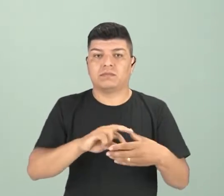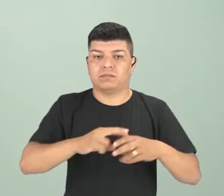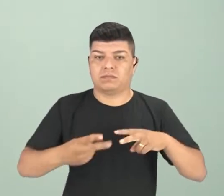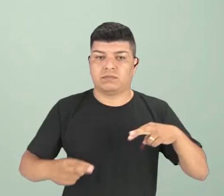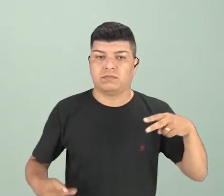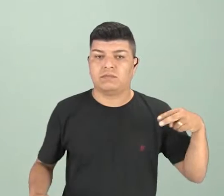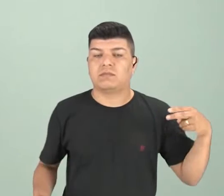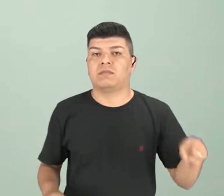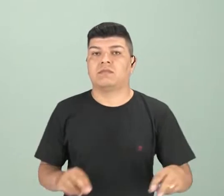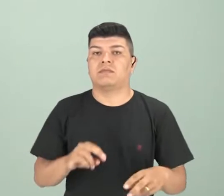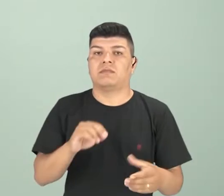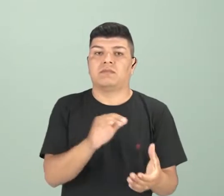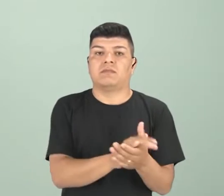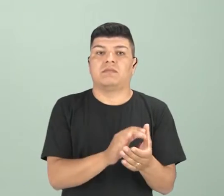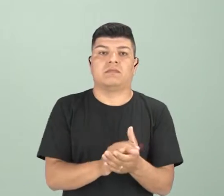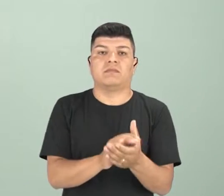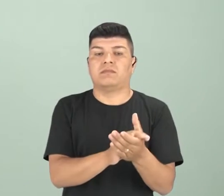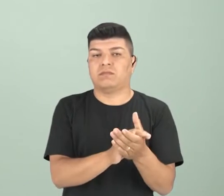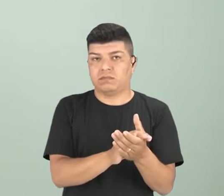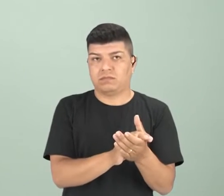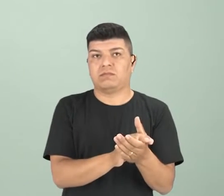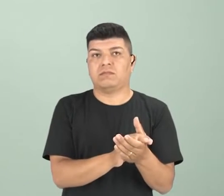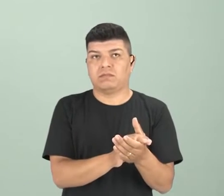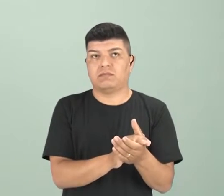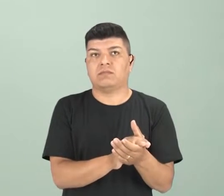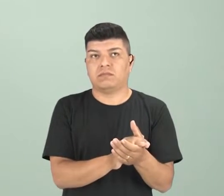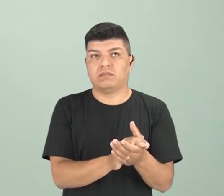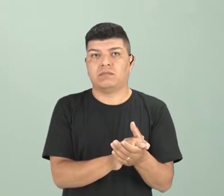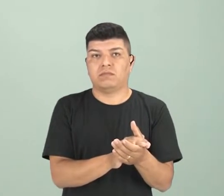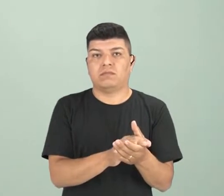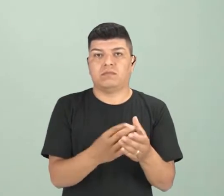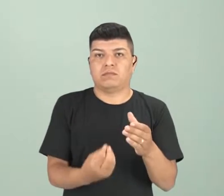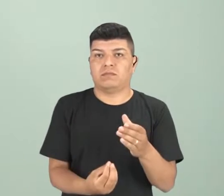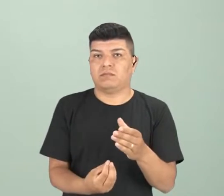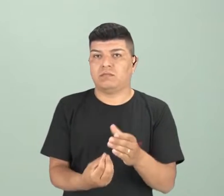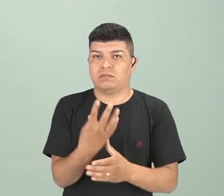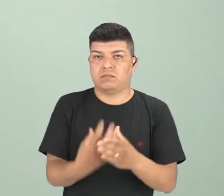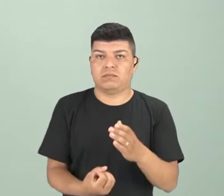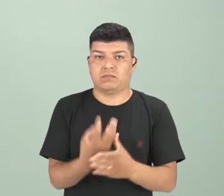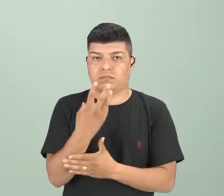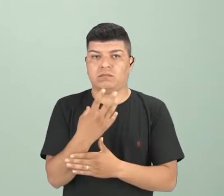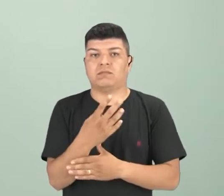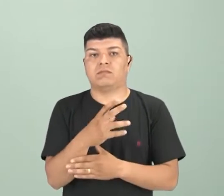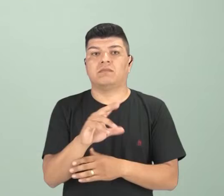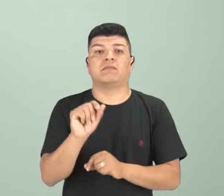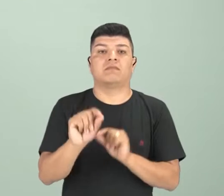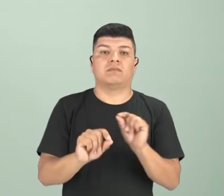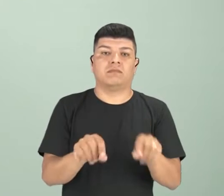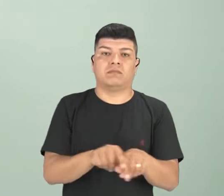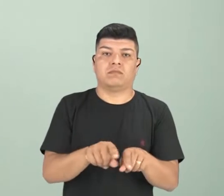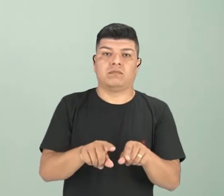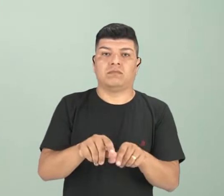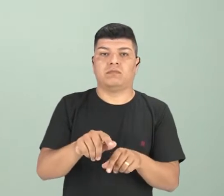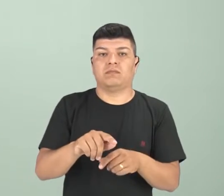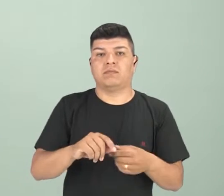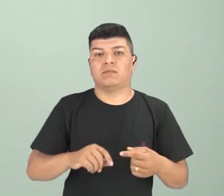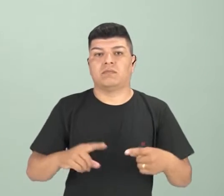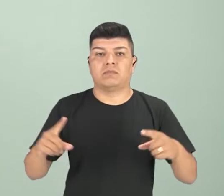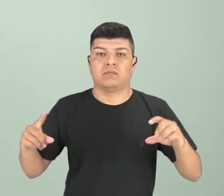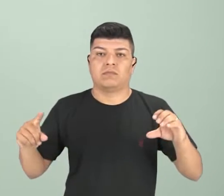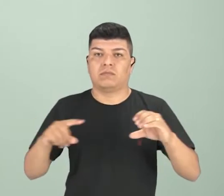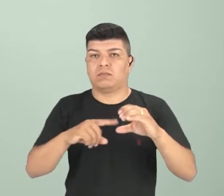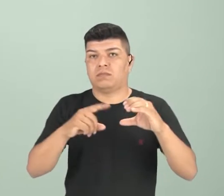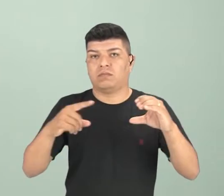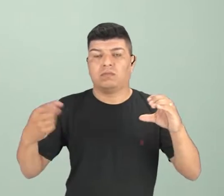outro poder, além da variabilidade genética, os cruzamentos, né, entre os indivíduos, espécies, né, a reprodução